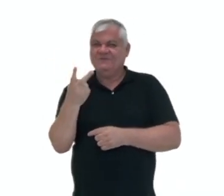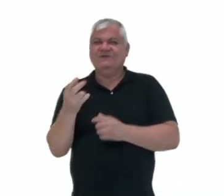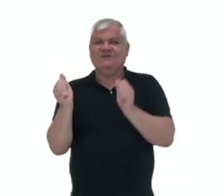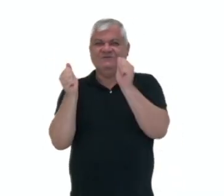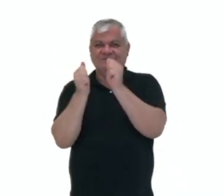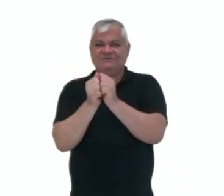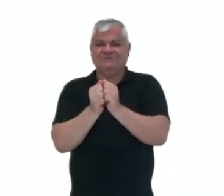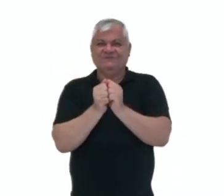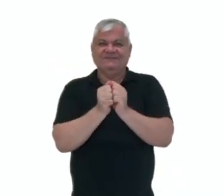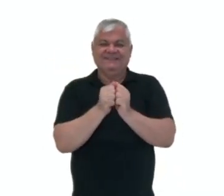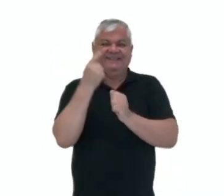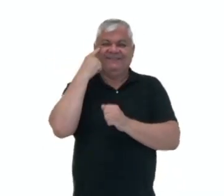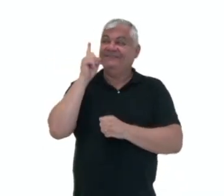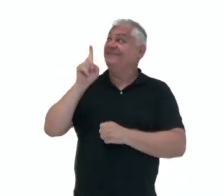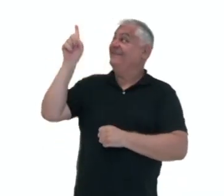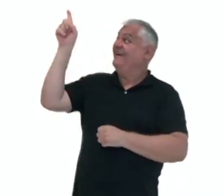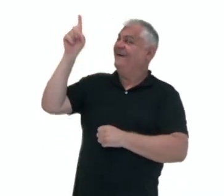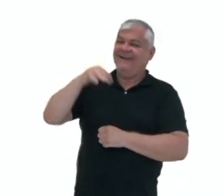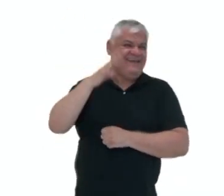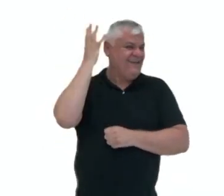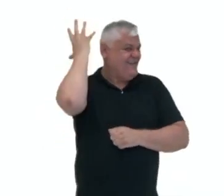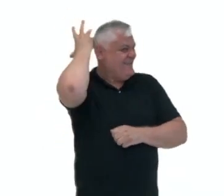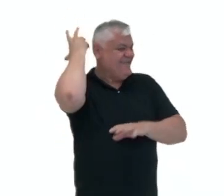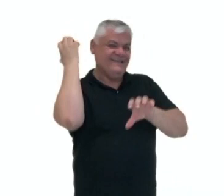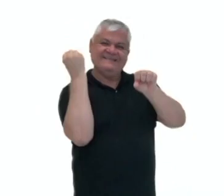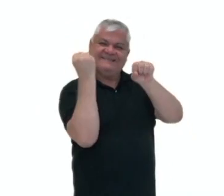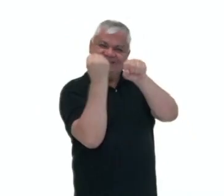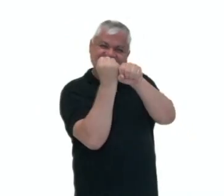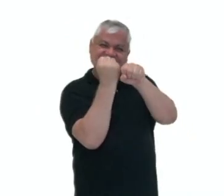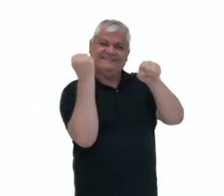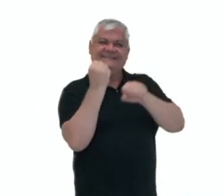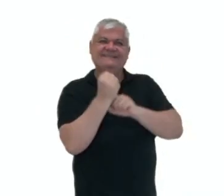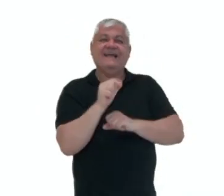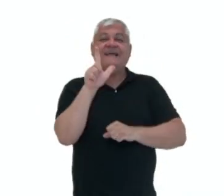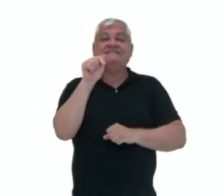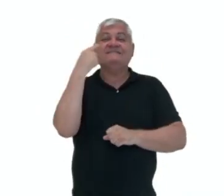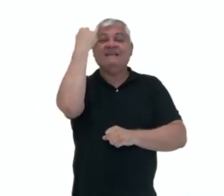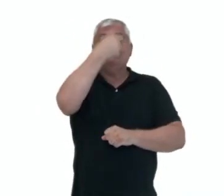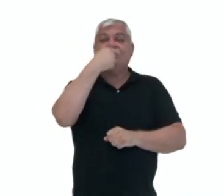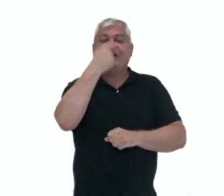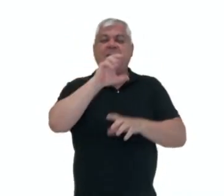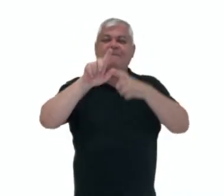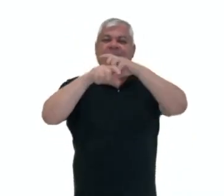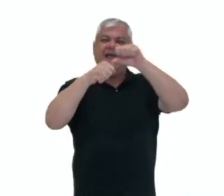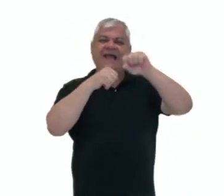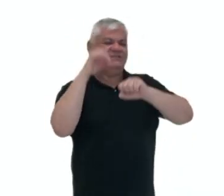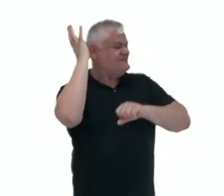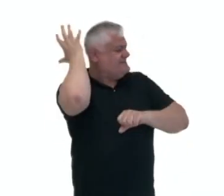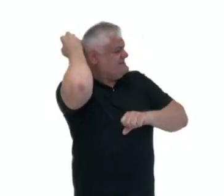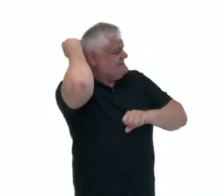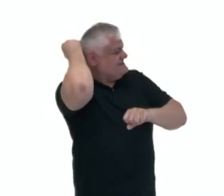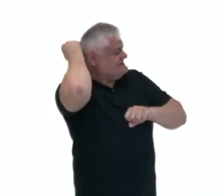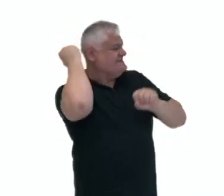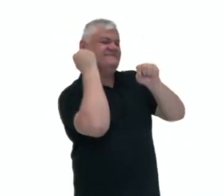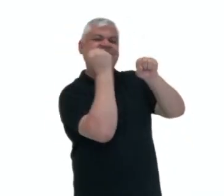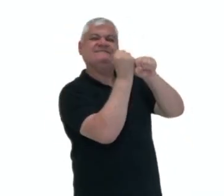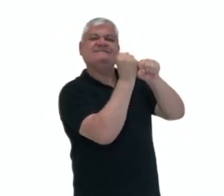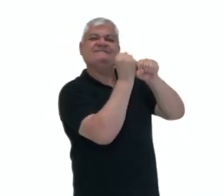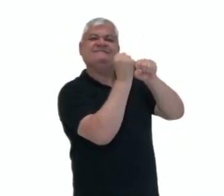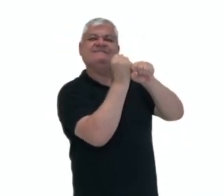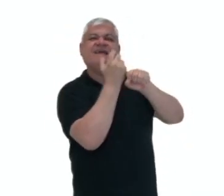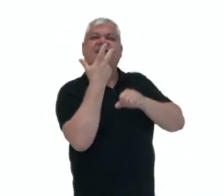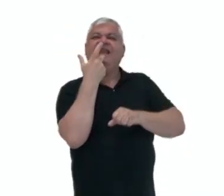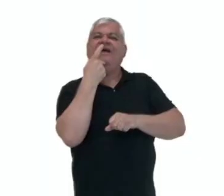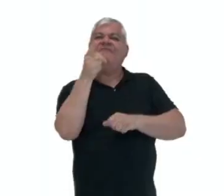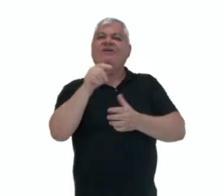Bolonha, Itália, começo da parceria, 17 horas de performance, ou seja, 17 horas eles ficaram amarrados pelos cabelos. O que ela está falando? Ela está falando sobre